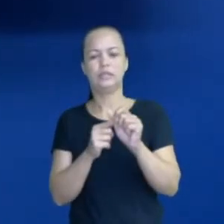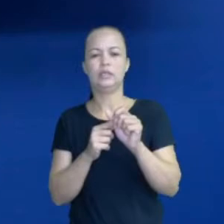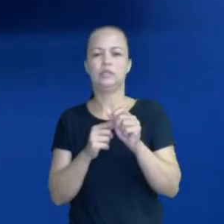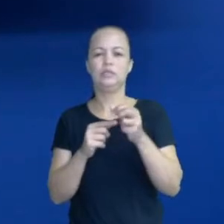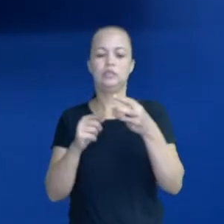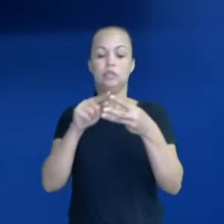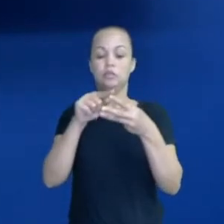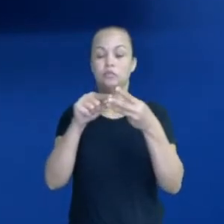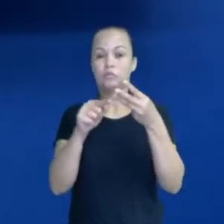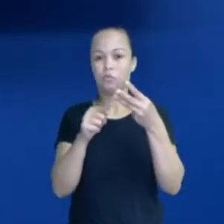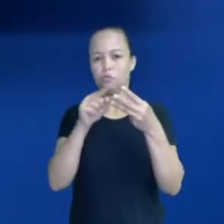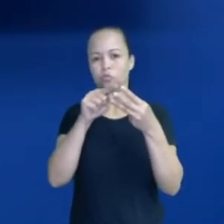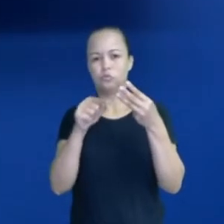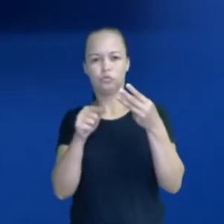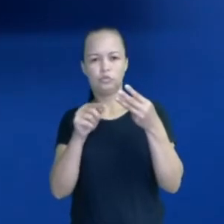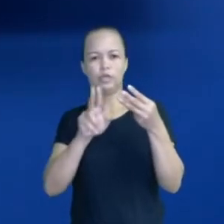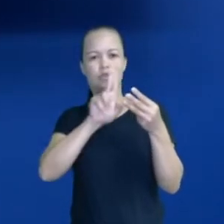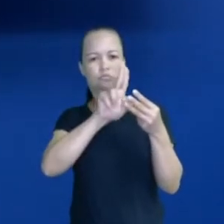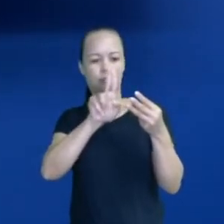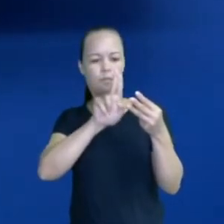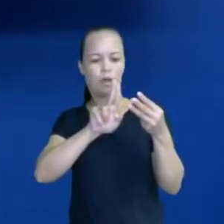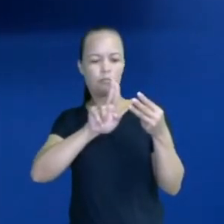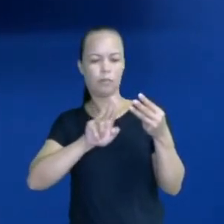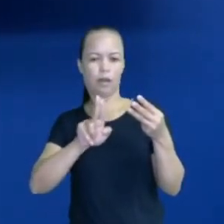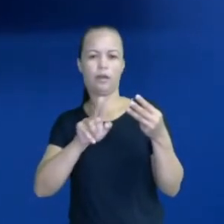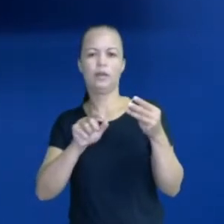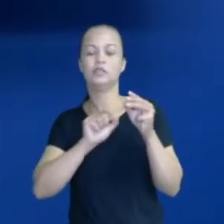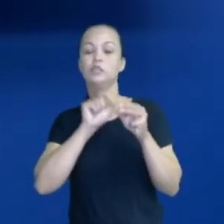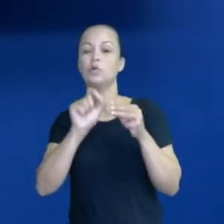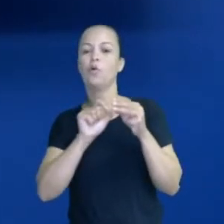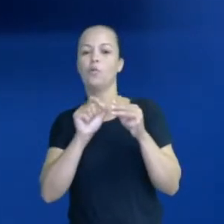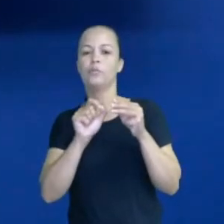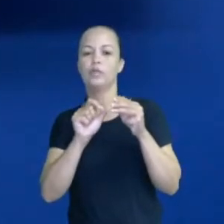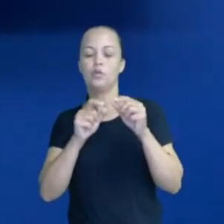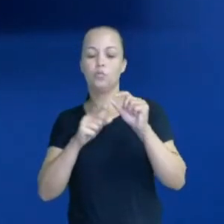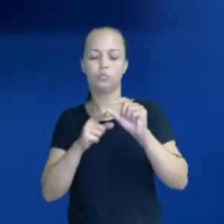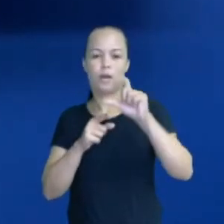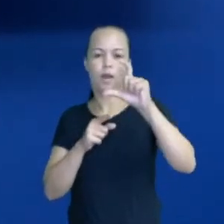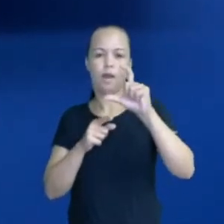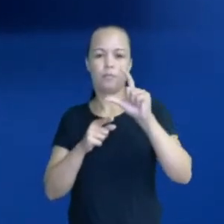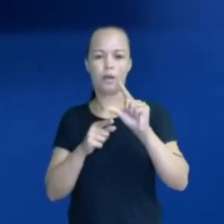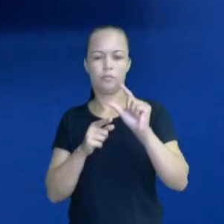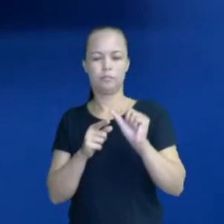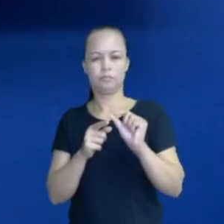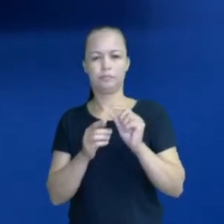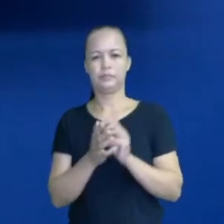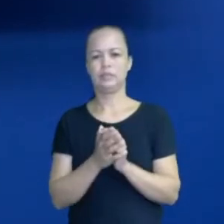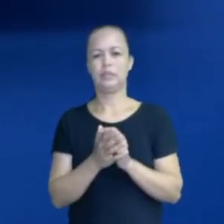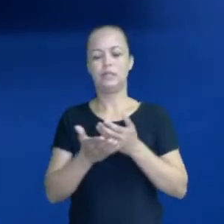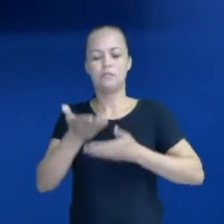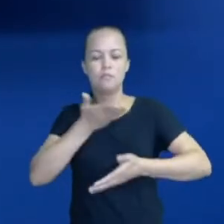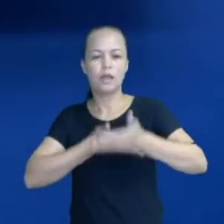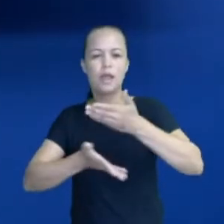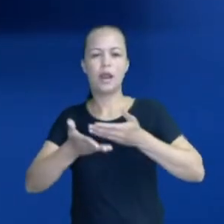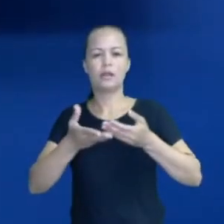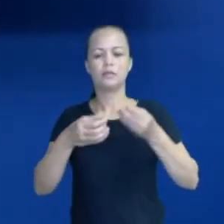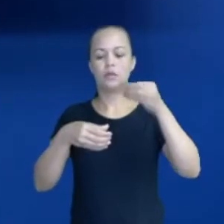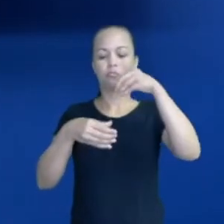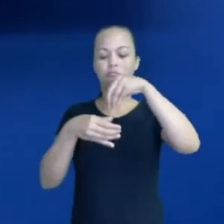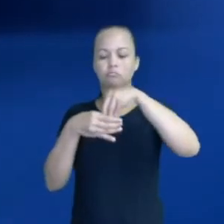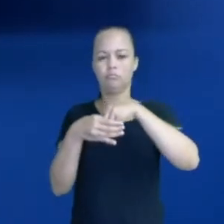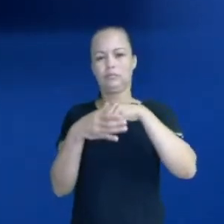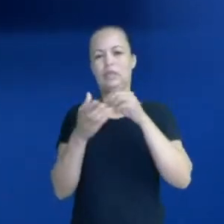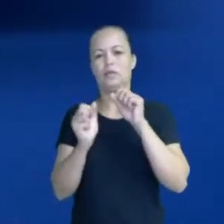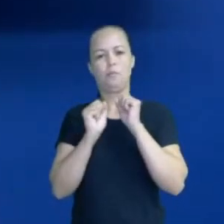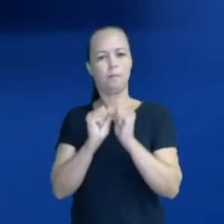escaleno, isósceles ou equilátero e também em relação a seus ângulos internos, que podem